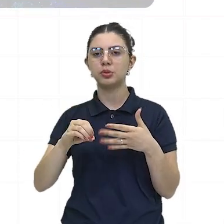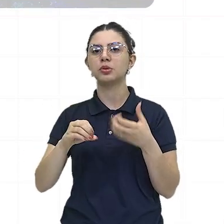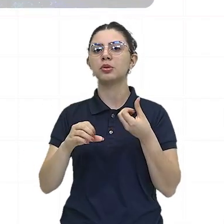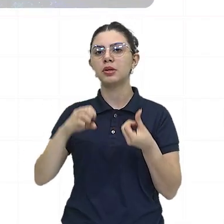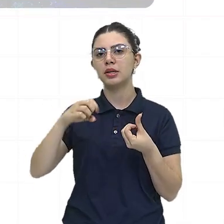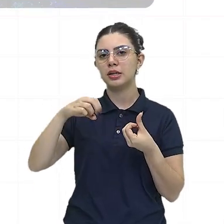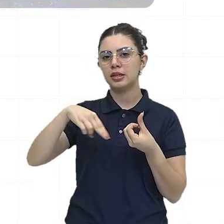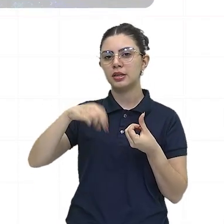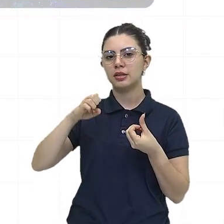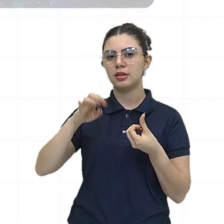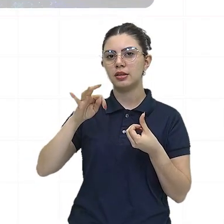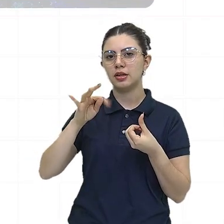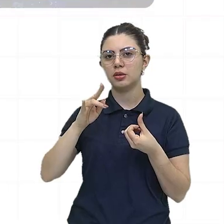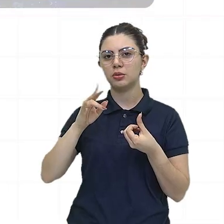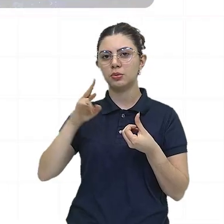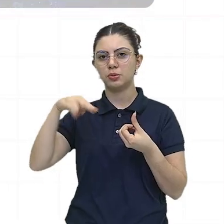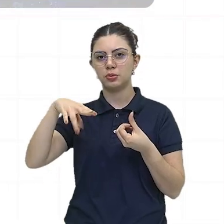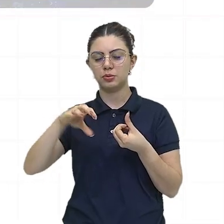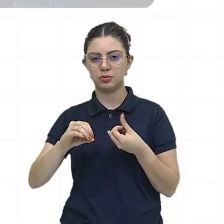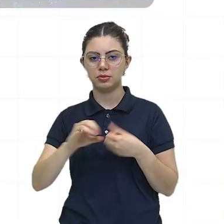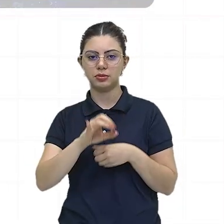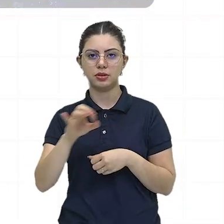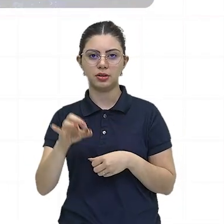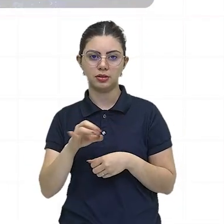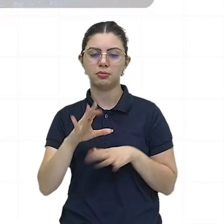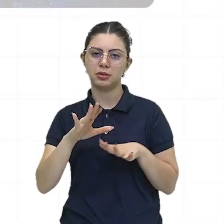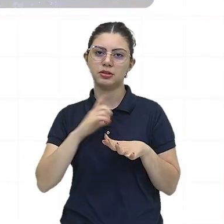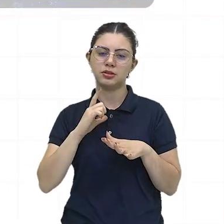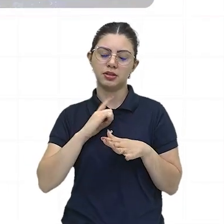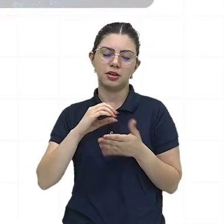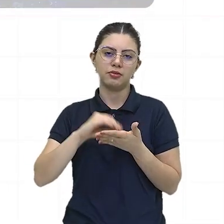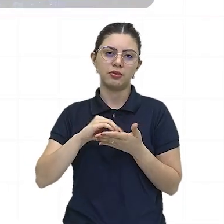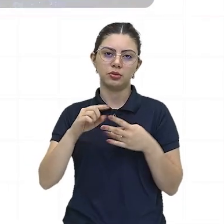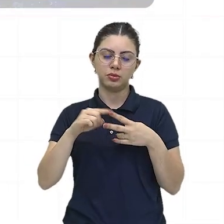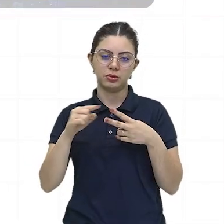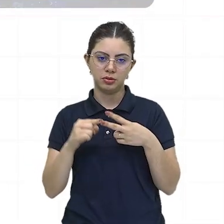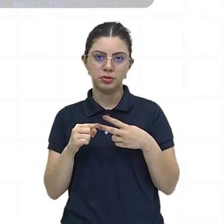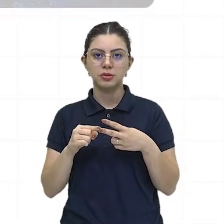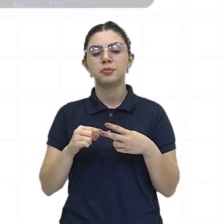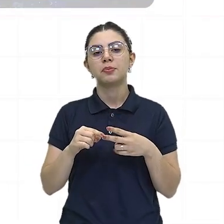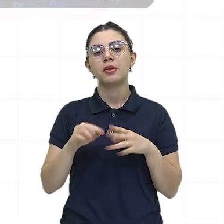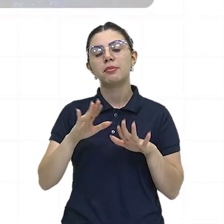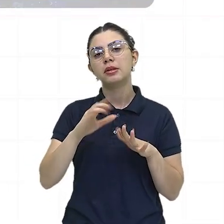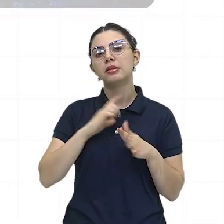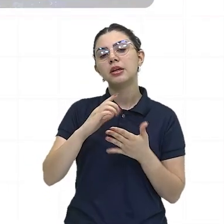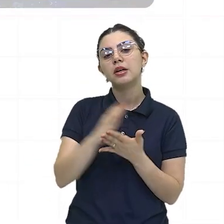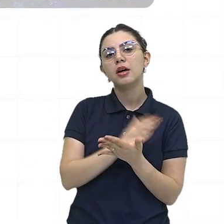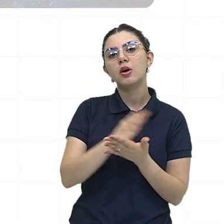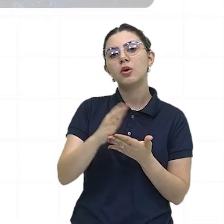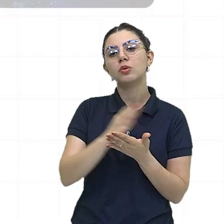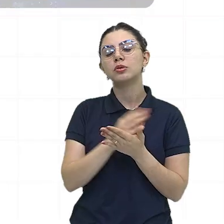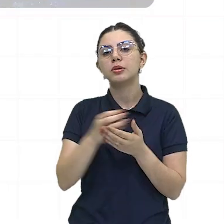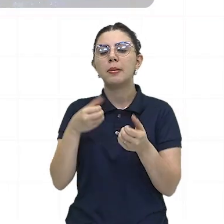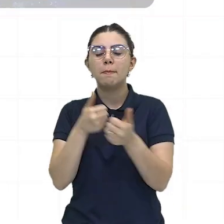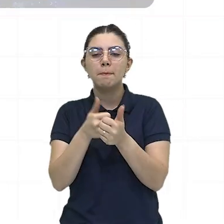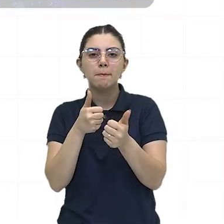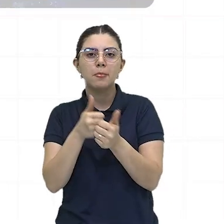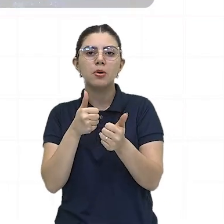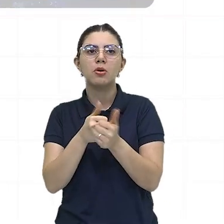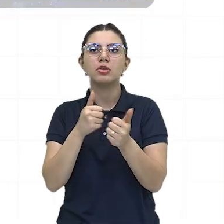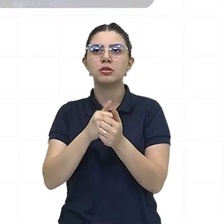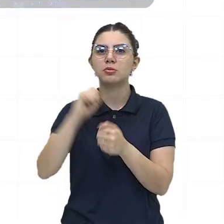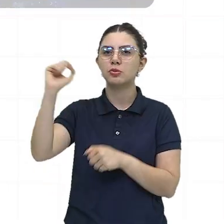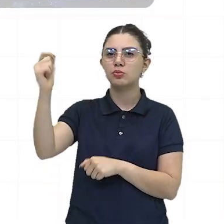planetas rochosos, que são aqueles planetas que estão mais próximos do Sol. E eles são constituídos principalmente